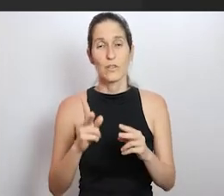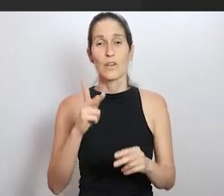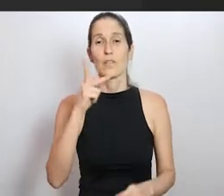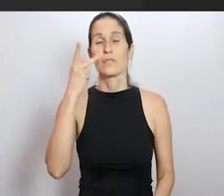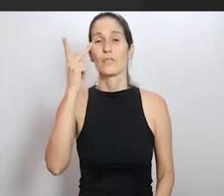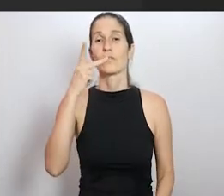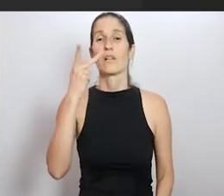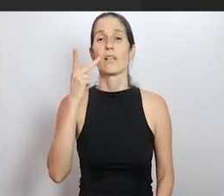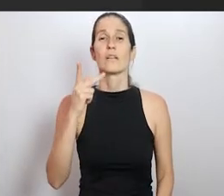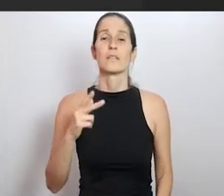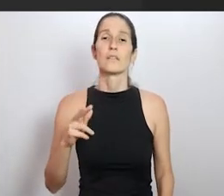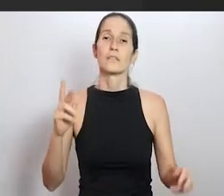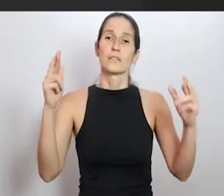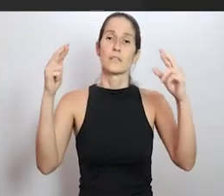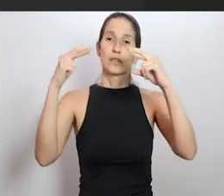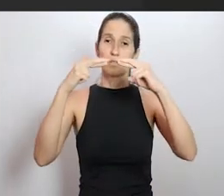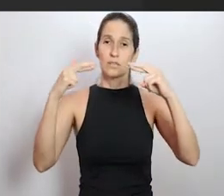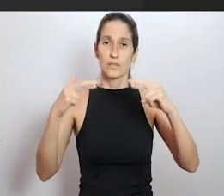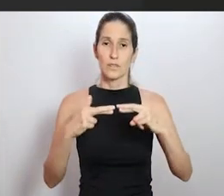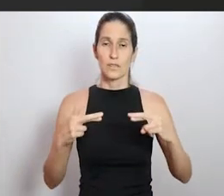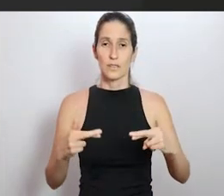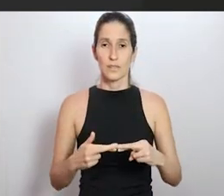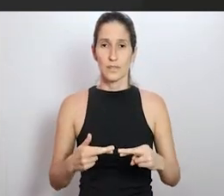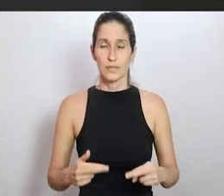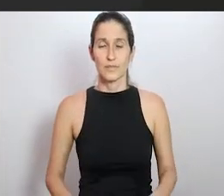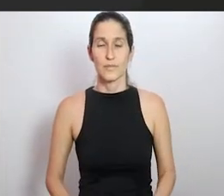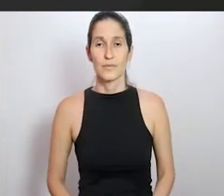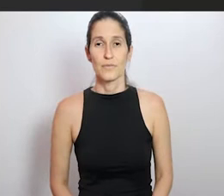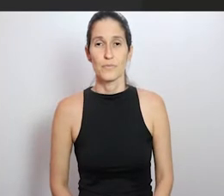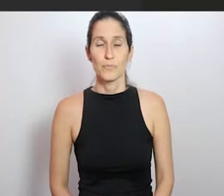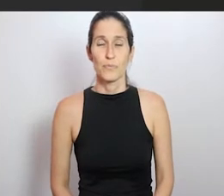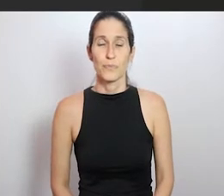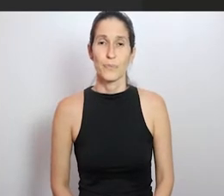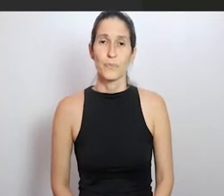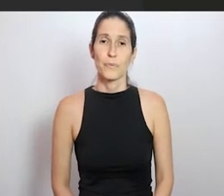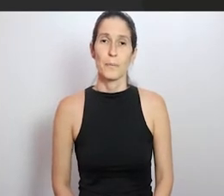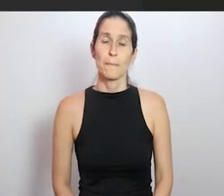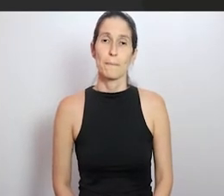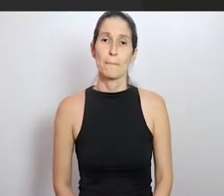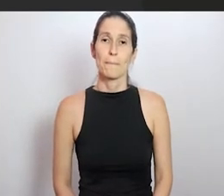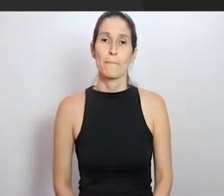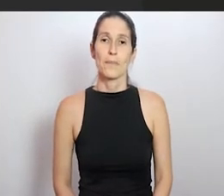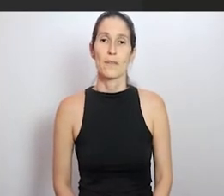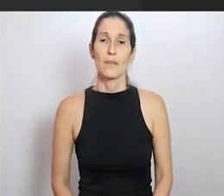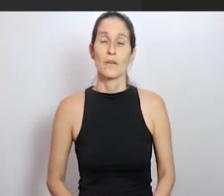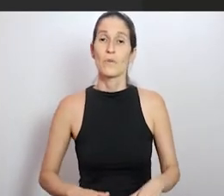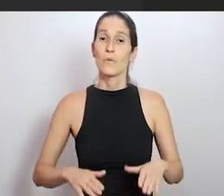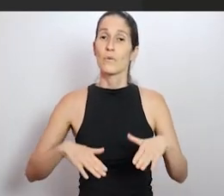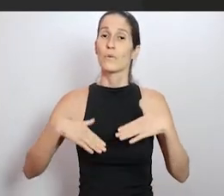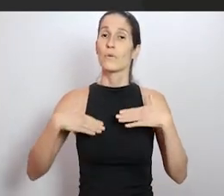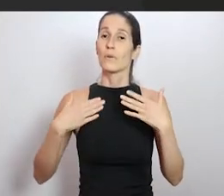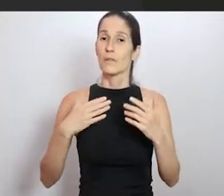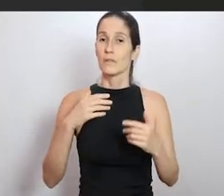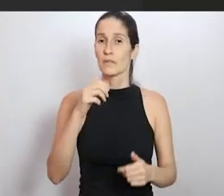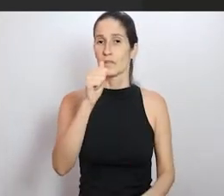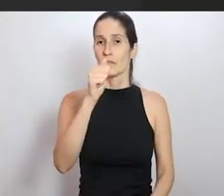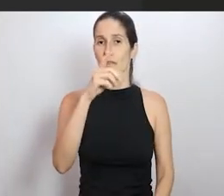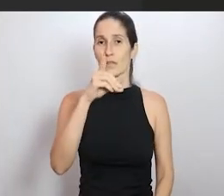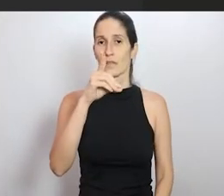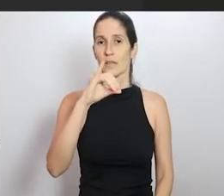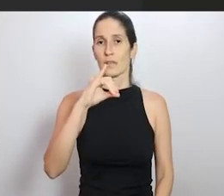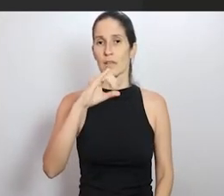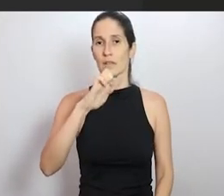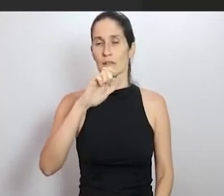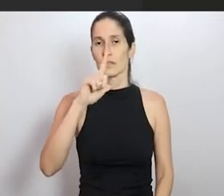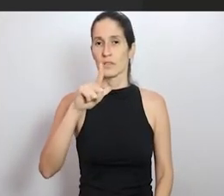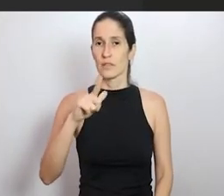eu quero continuar falando algo a respeito de tudo isso e,